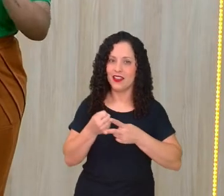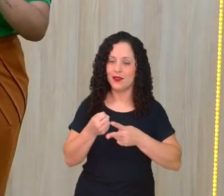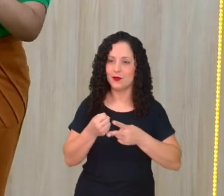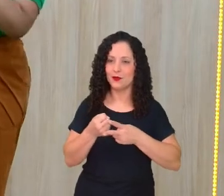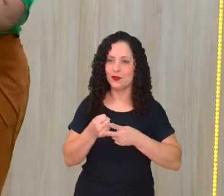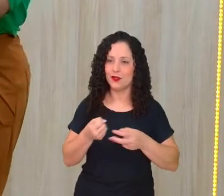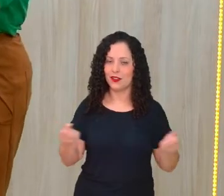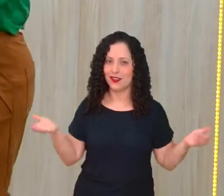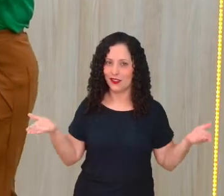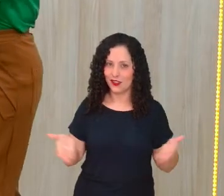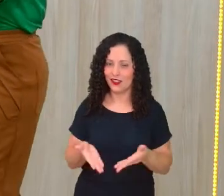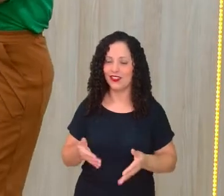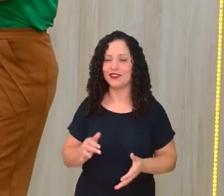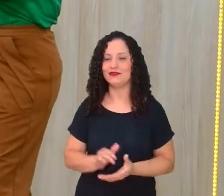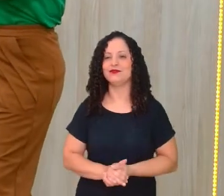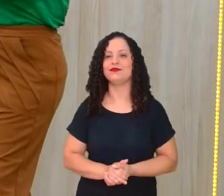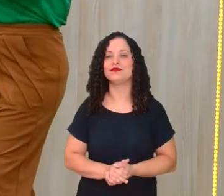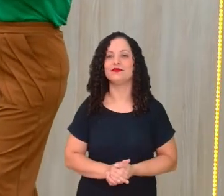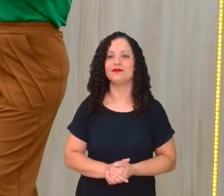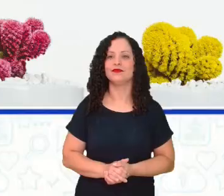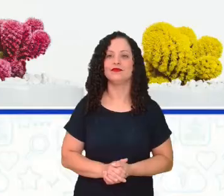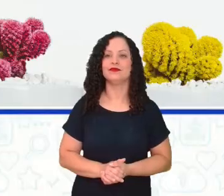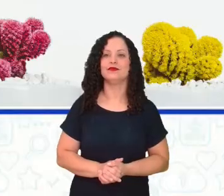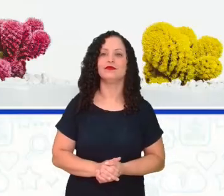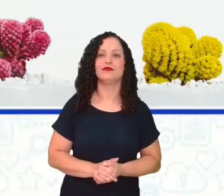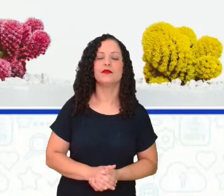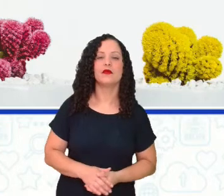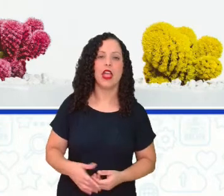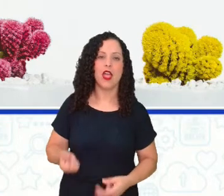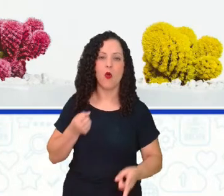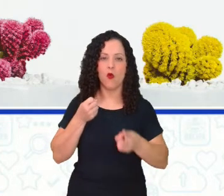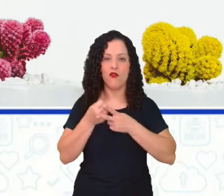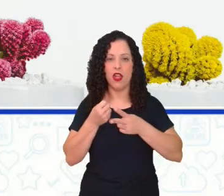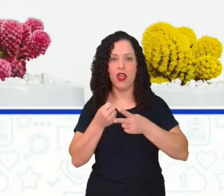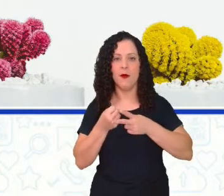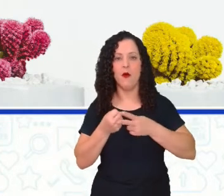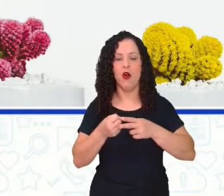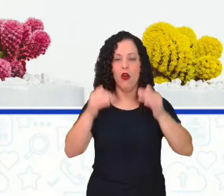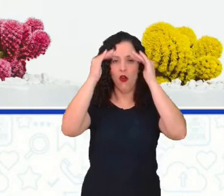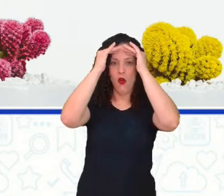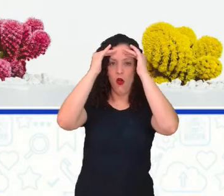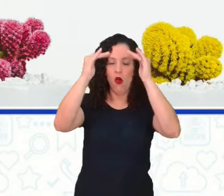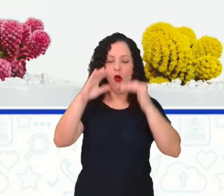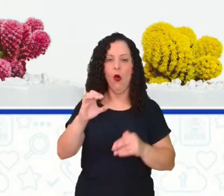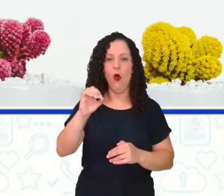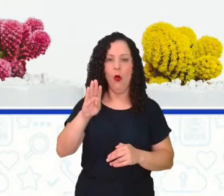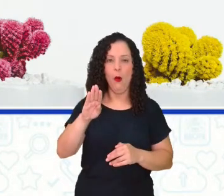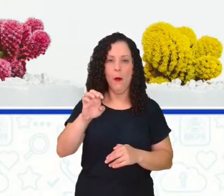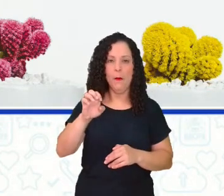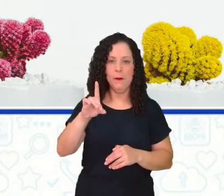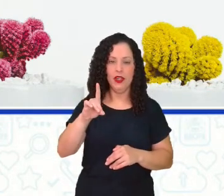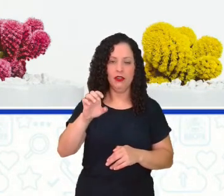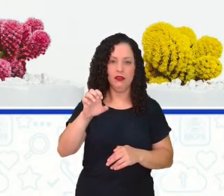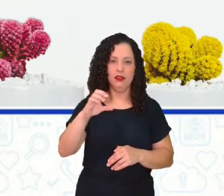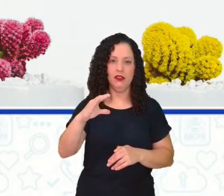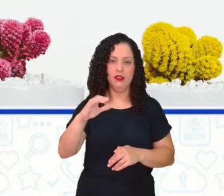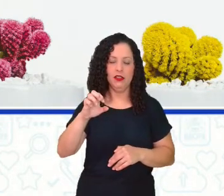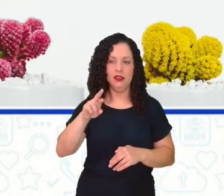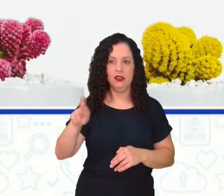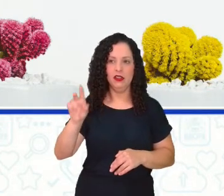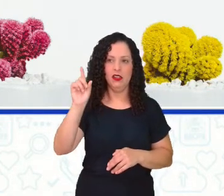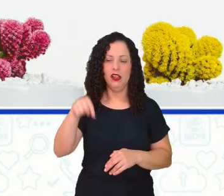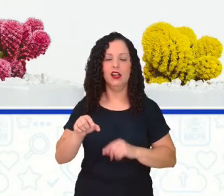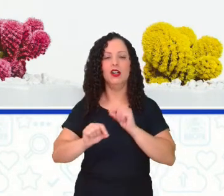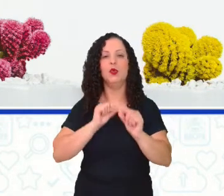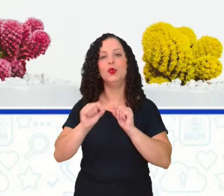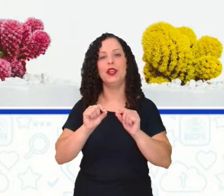agora, tá? Ó, porque o verbo obedecer, ele é transitivo indireto, ou seja, é aquele verbozinho que ele precisa